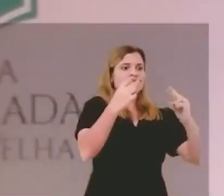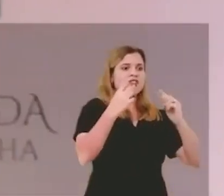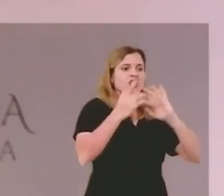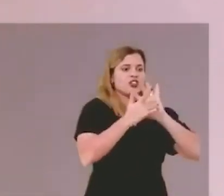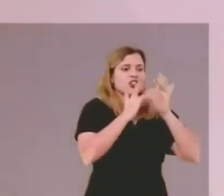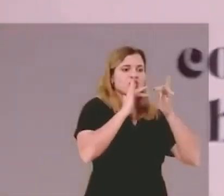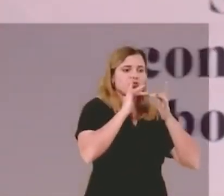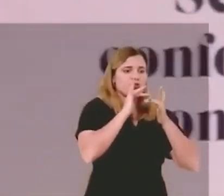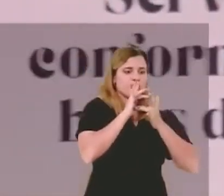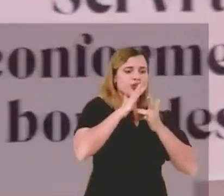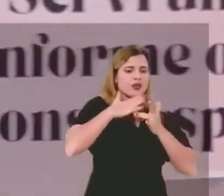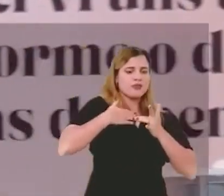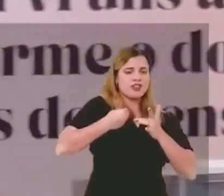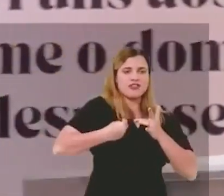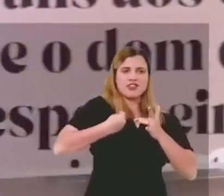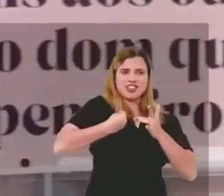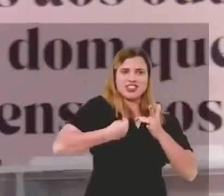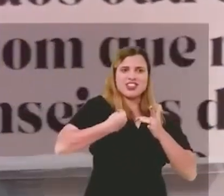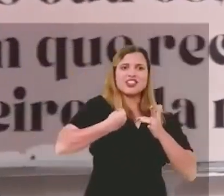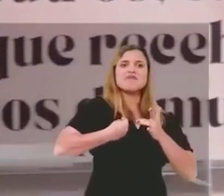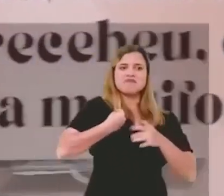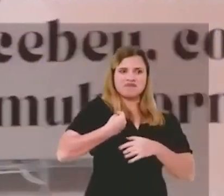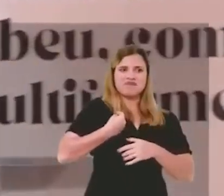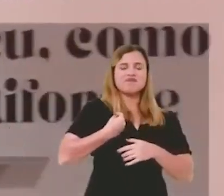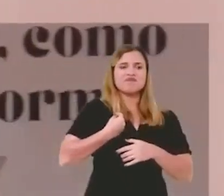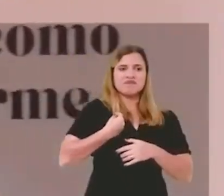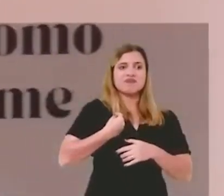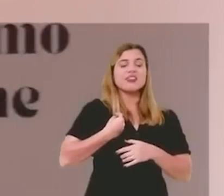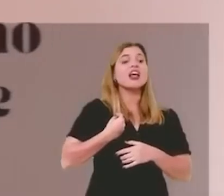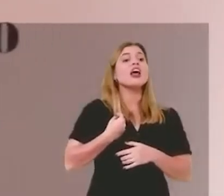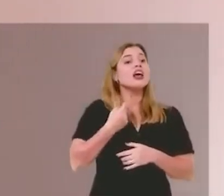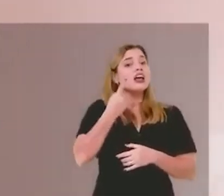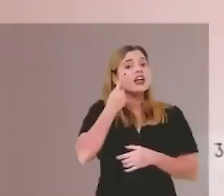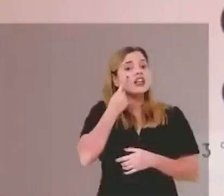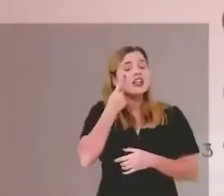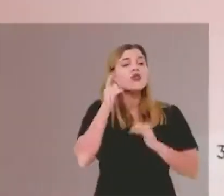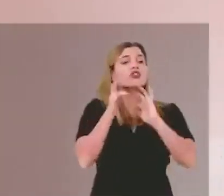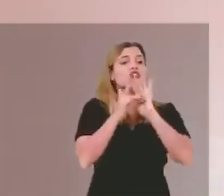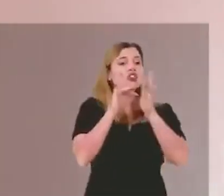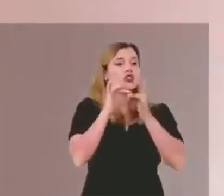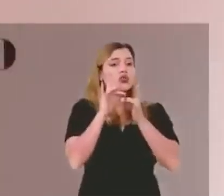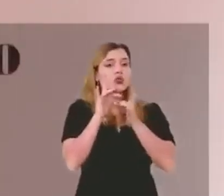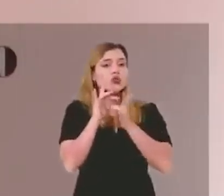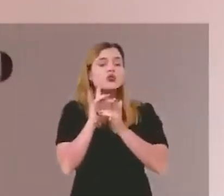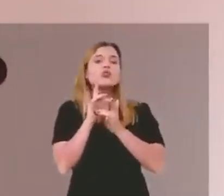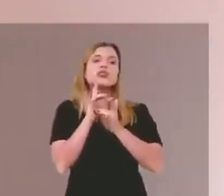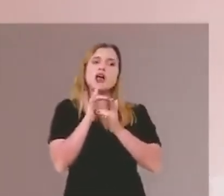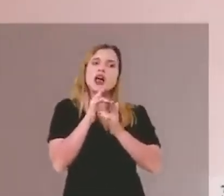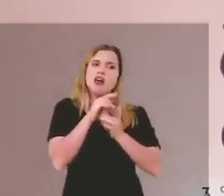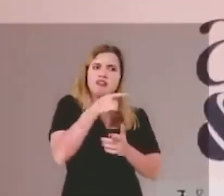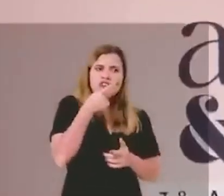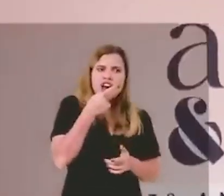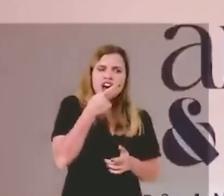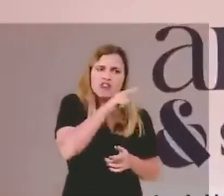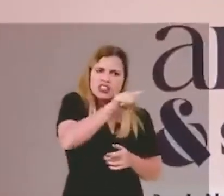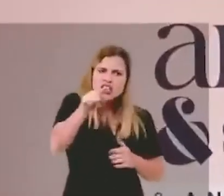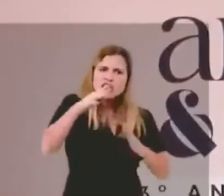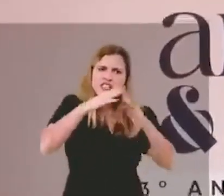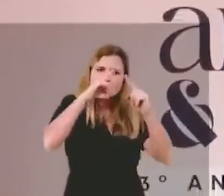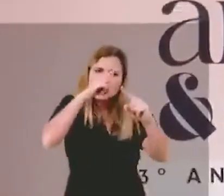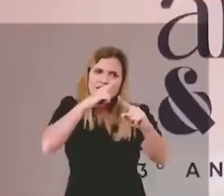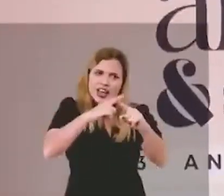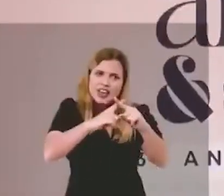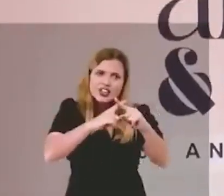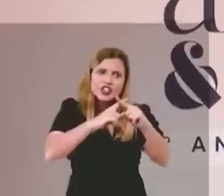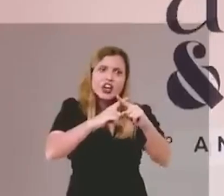igreja. Jesus nunca disse assim para a igreja: vós sois o caminho e a verdade e a vida, e ninguém vem ao Pai senão por